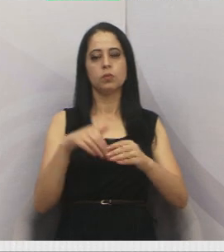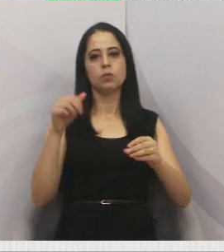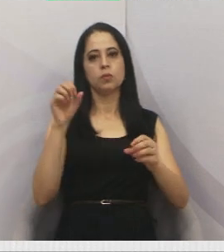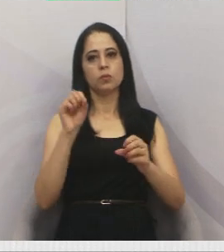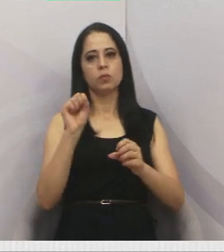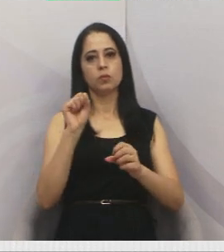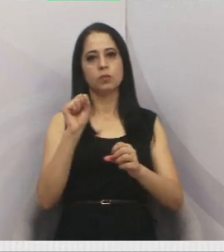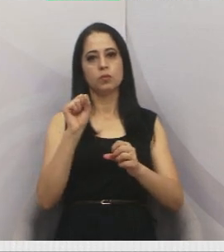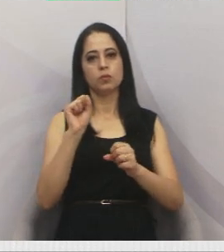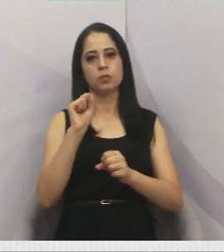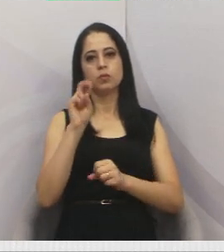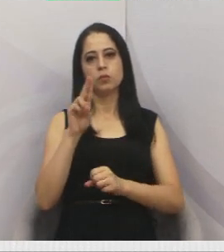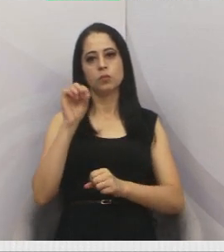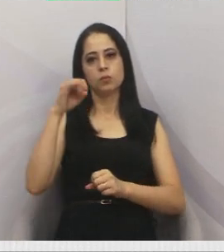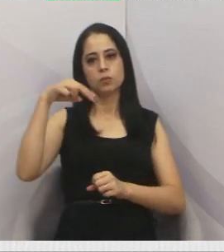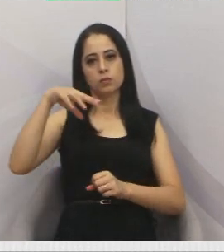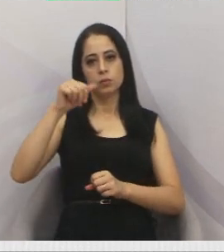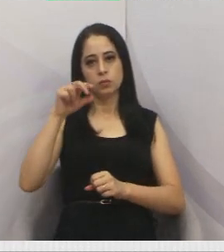Próximo voto.